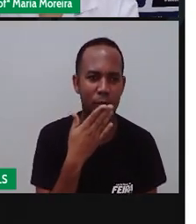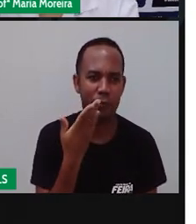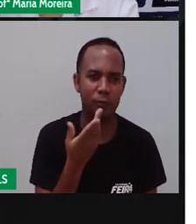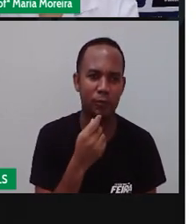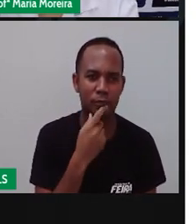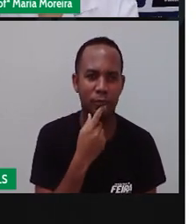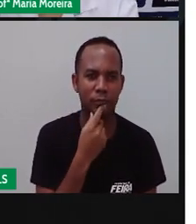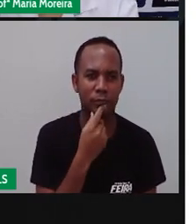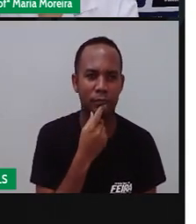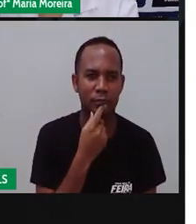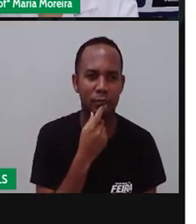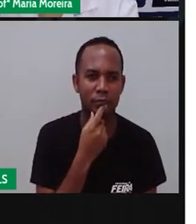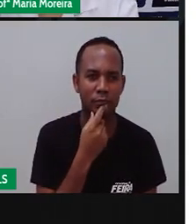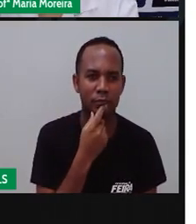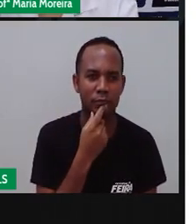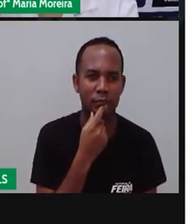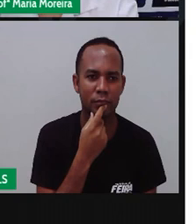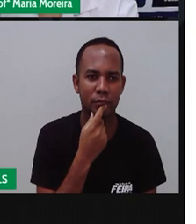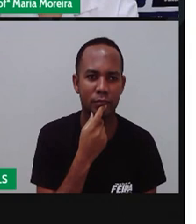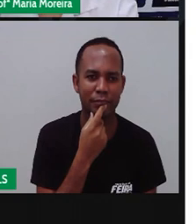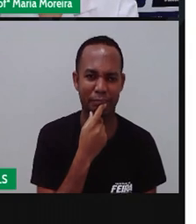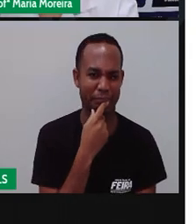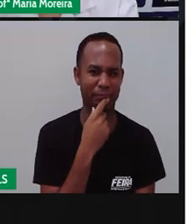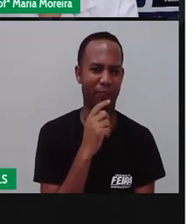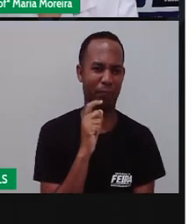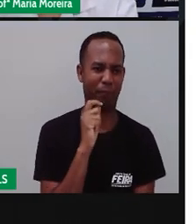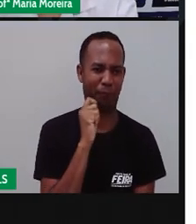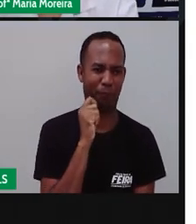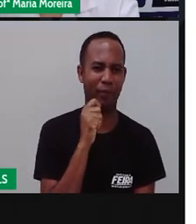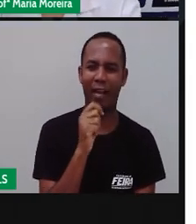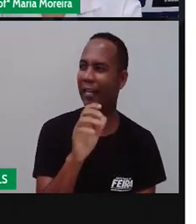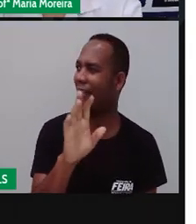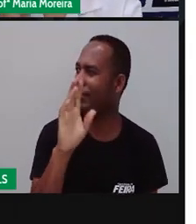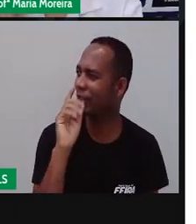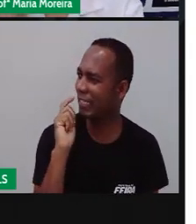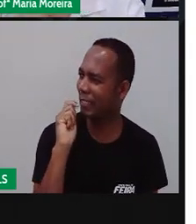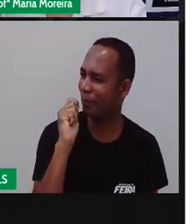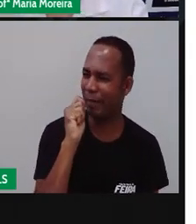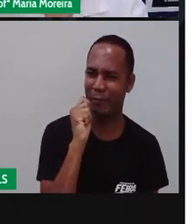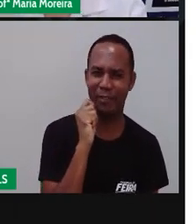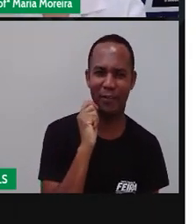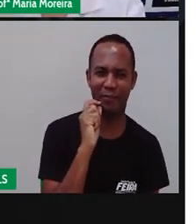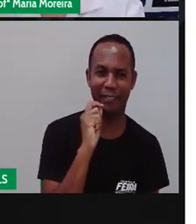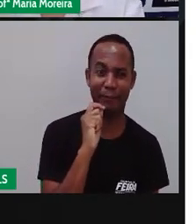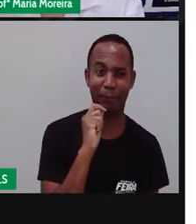Estranho. Você sabia que eu gosto muito do azedo? Porque as coisas...